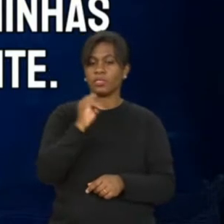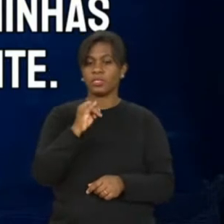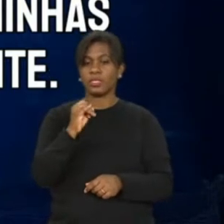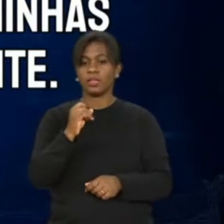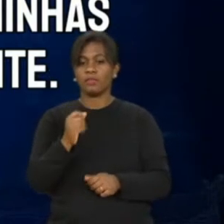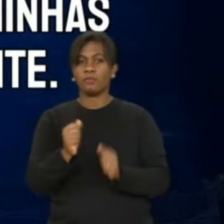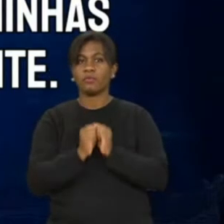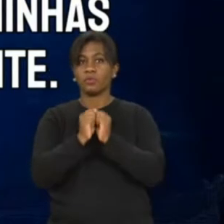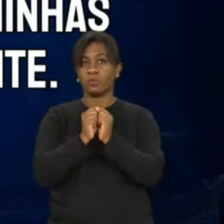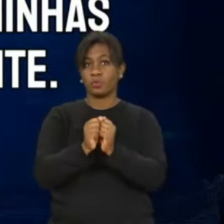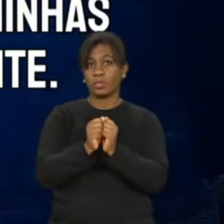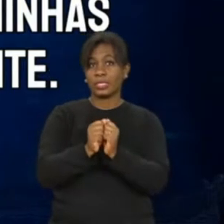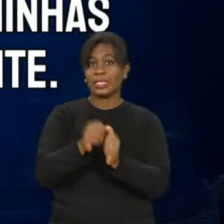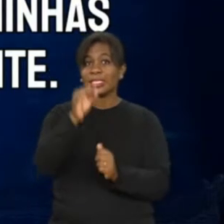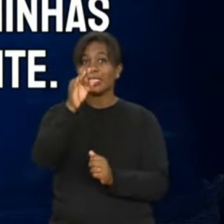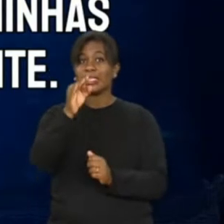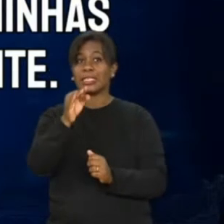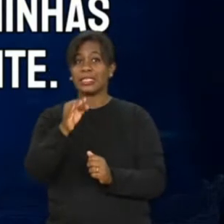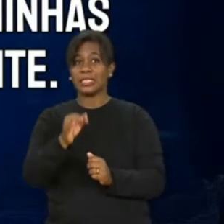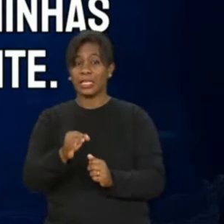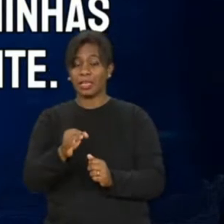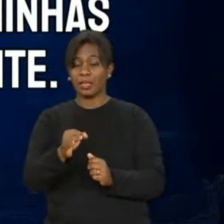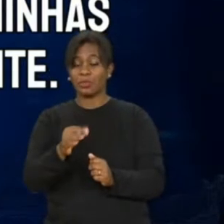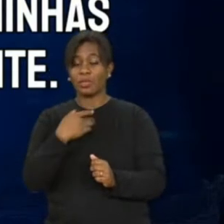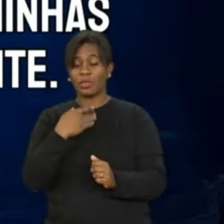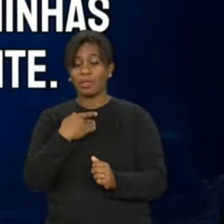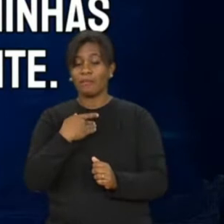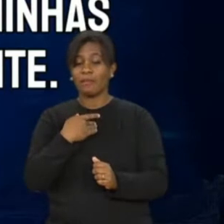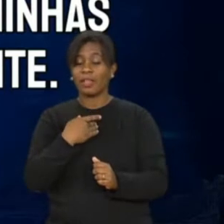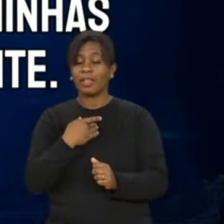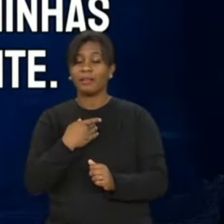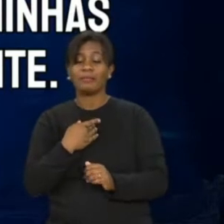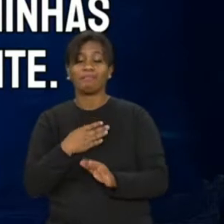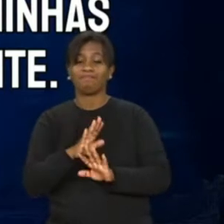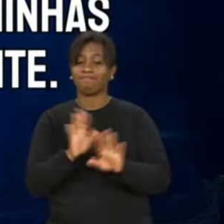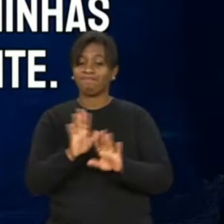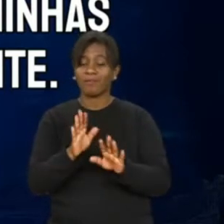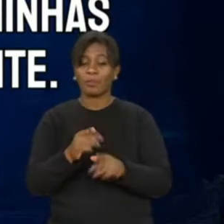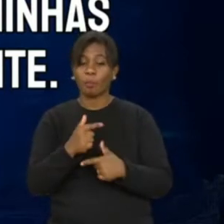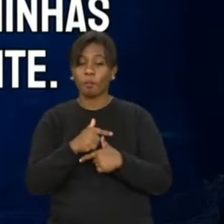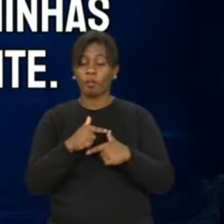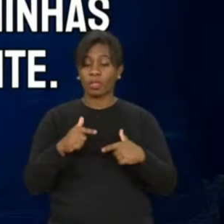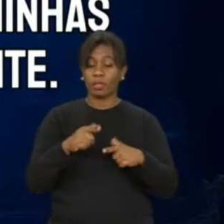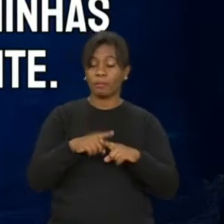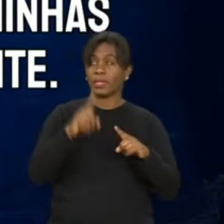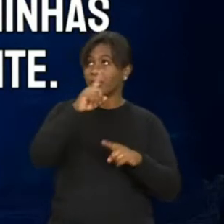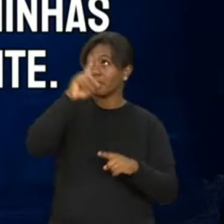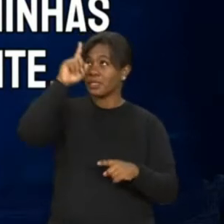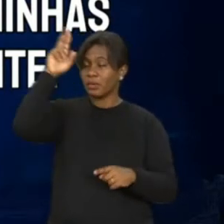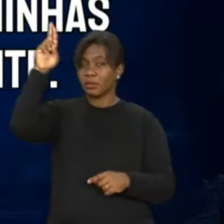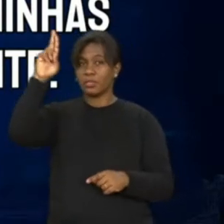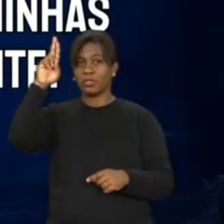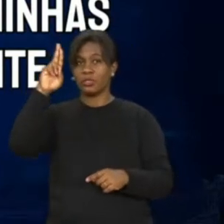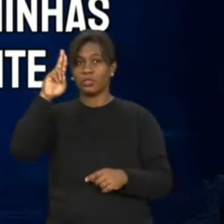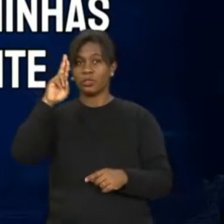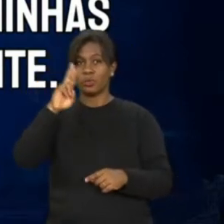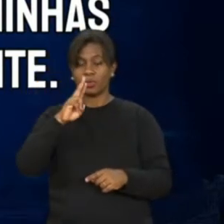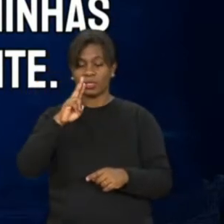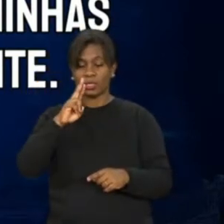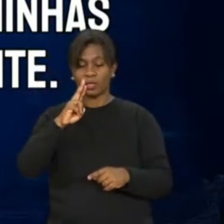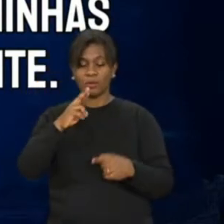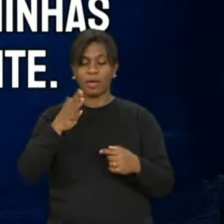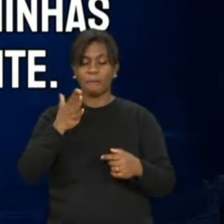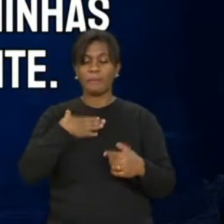certo que me despedirias agora vazio. Deus atendeu a minha aflição e o trabalho das minhas mãos,